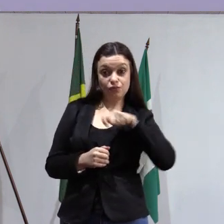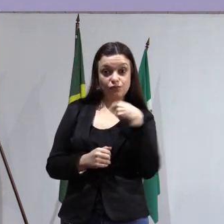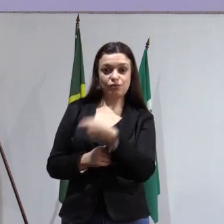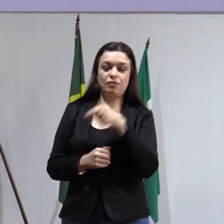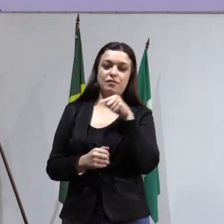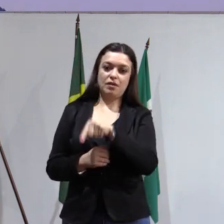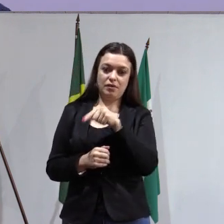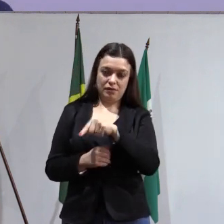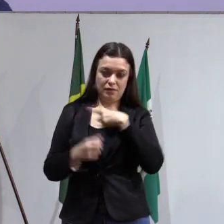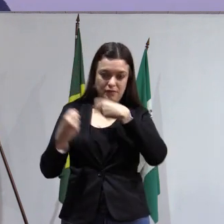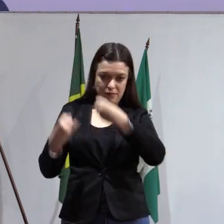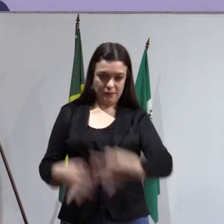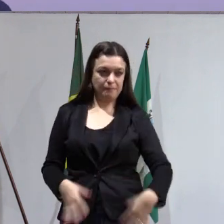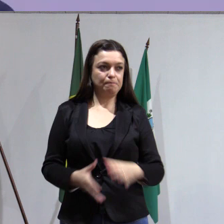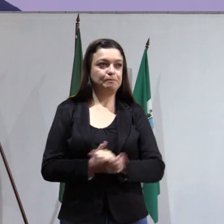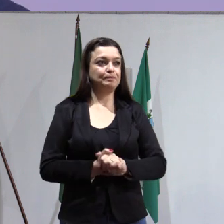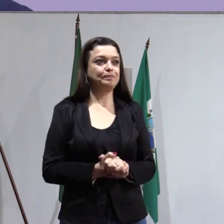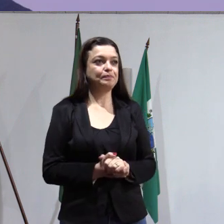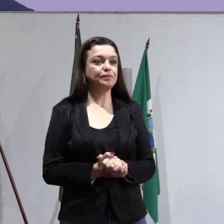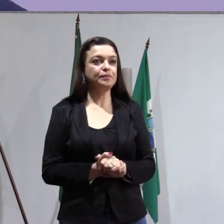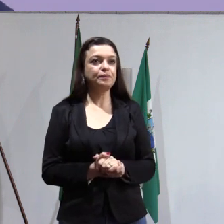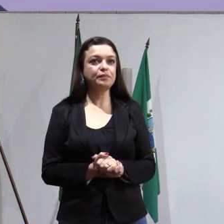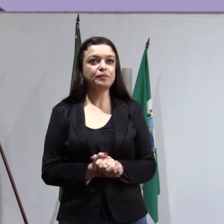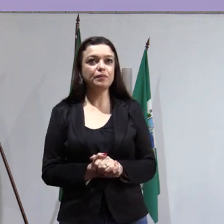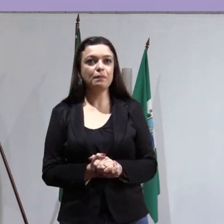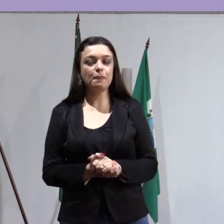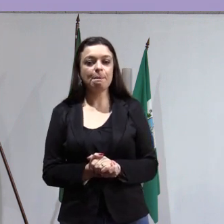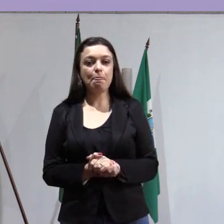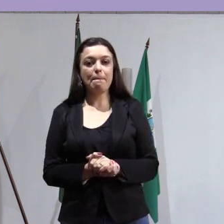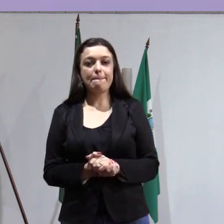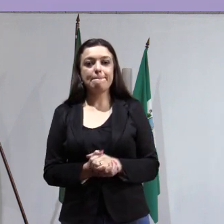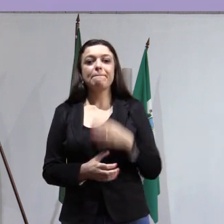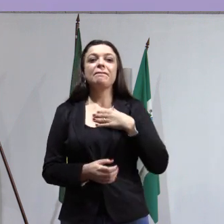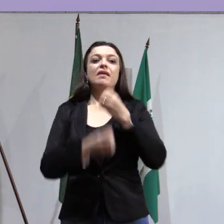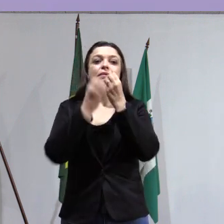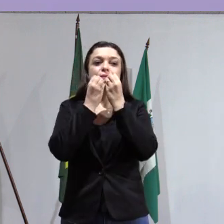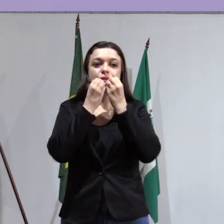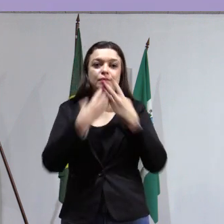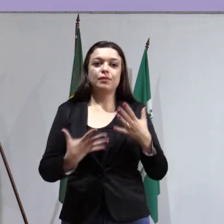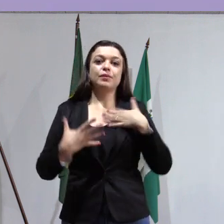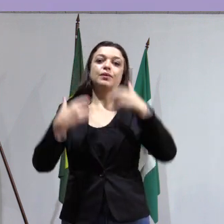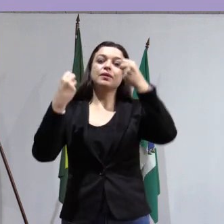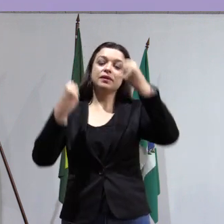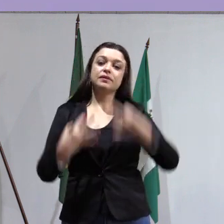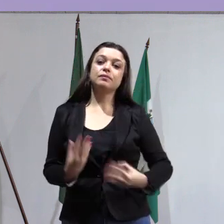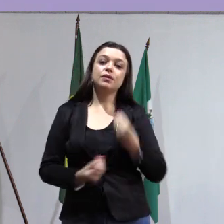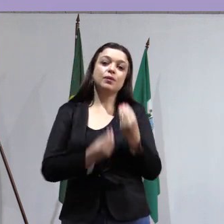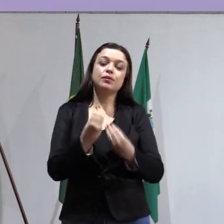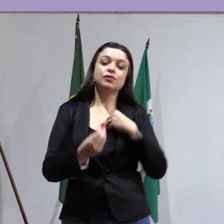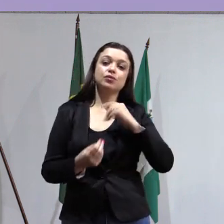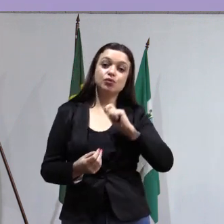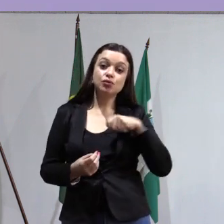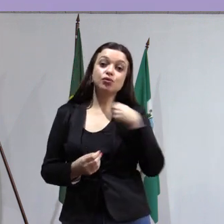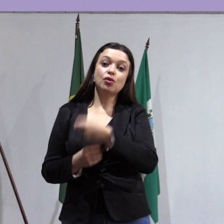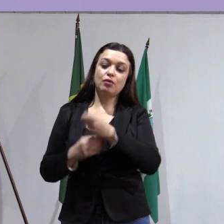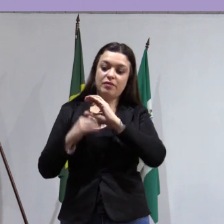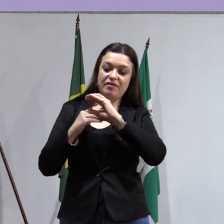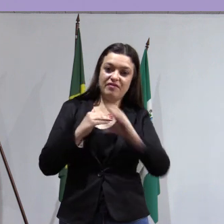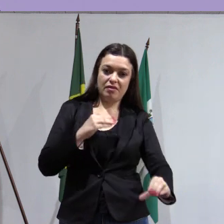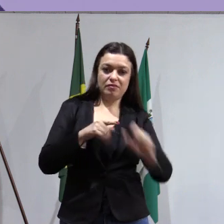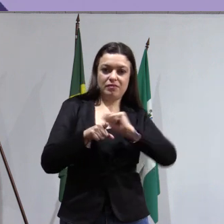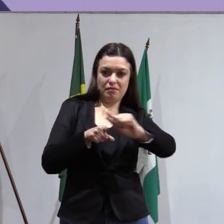gente. Desculpe. Bom, eu queria pegar um pouquinho nessa questão do funding, do financiamento. Tá?